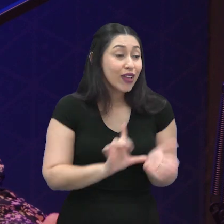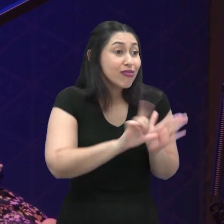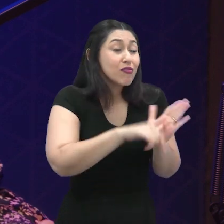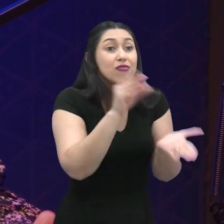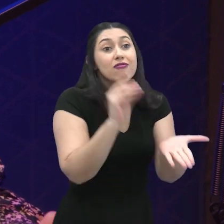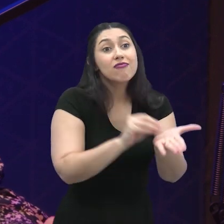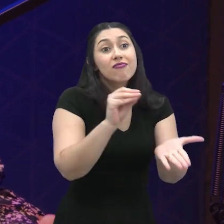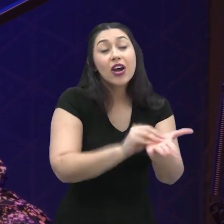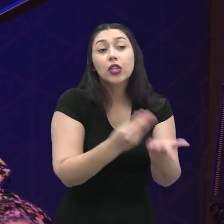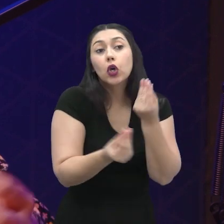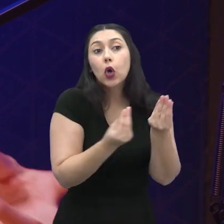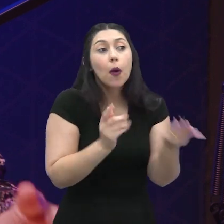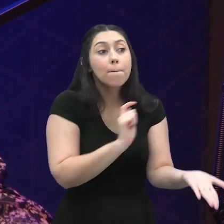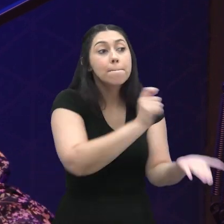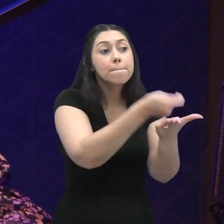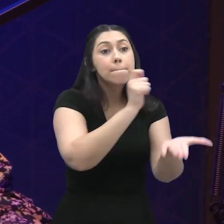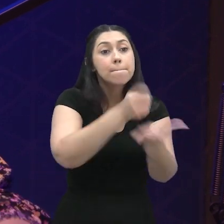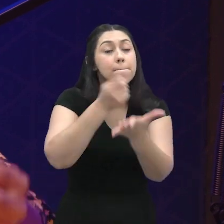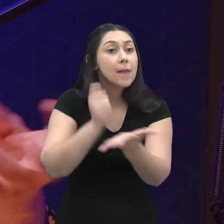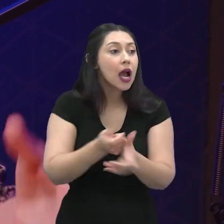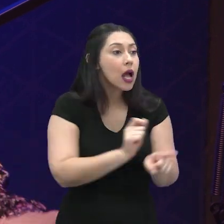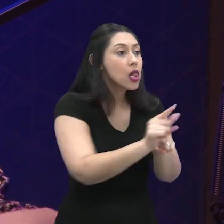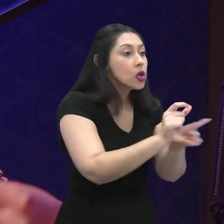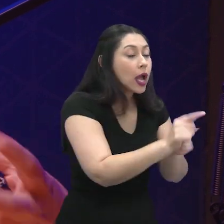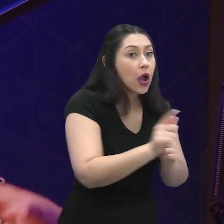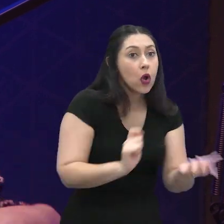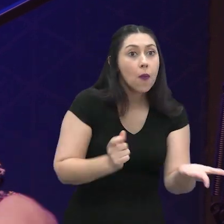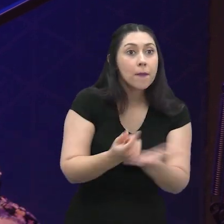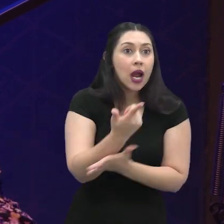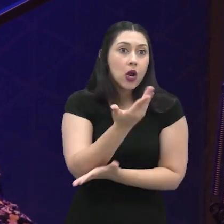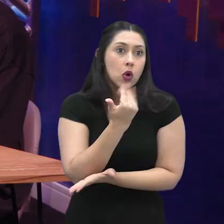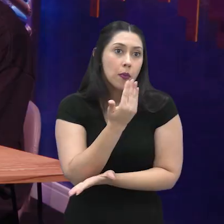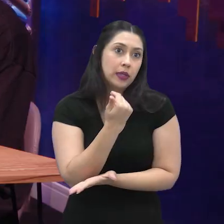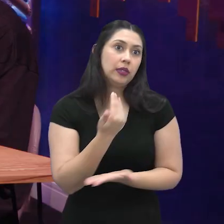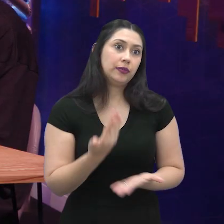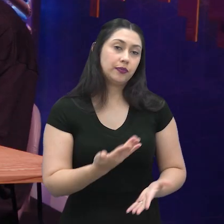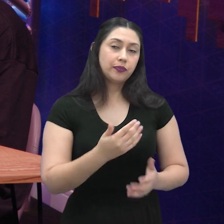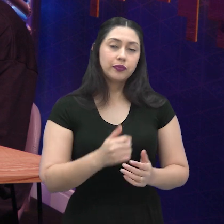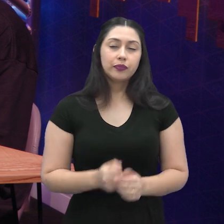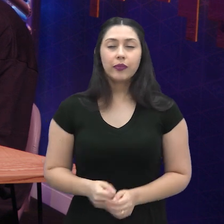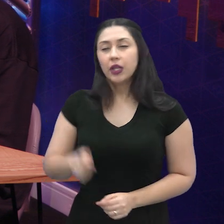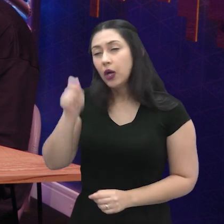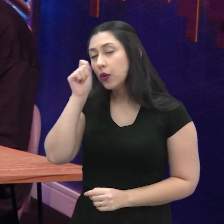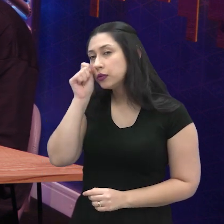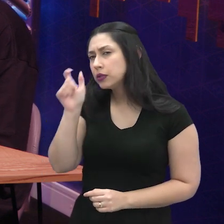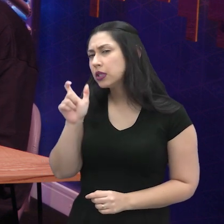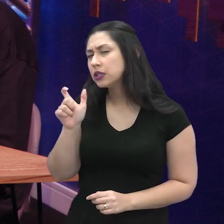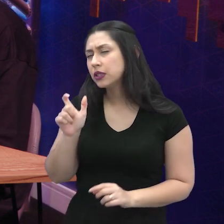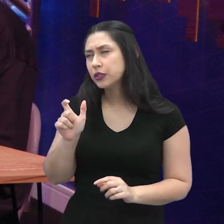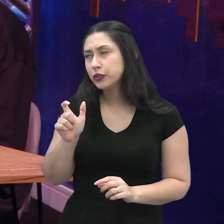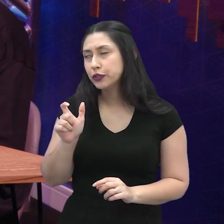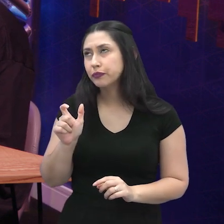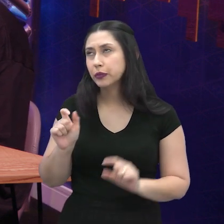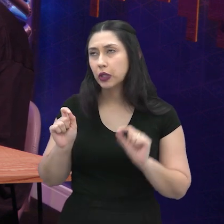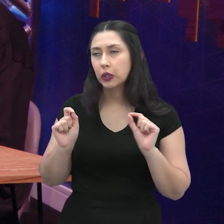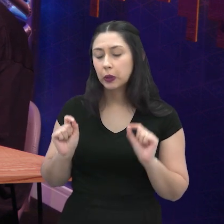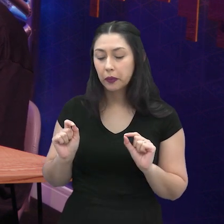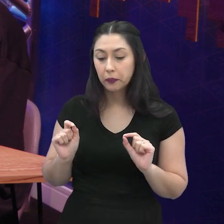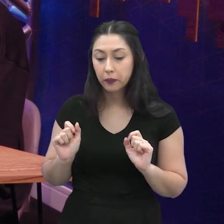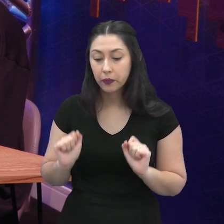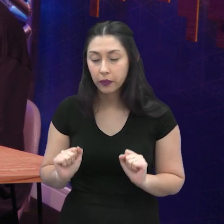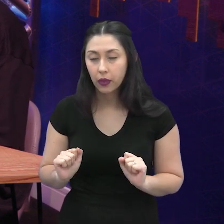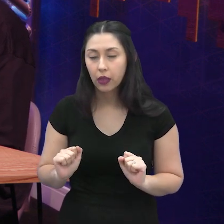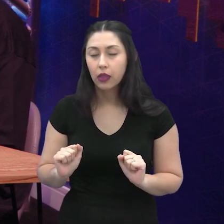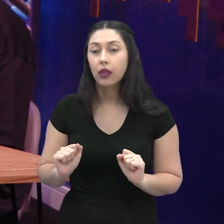uma pessoa viver, para pagar todas as contas, pagar aluguel, comer, né? Eu acho interessante, antes da gente seguir aqui lendo